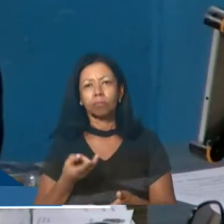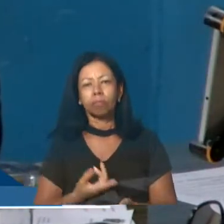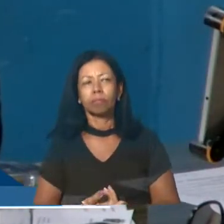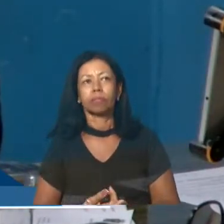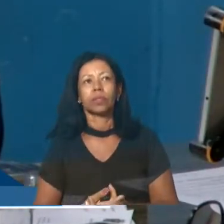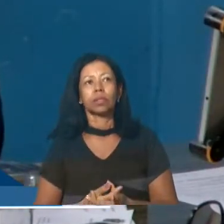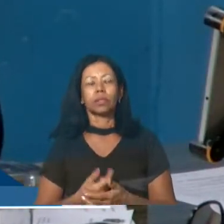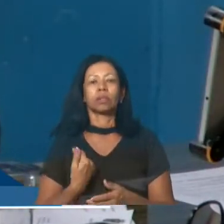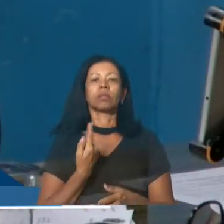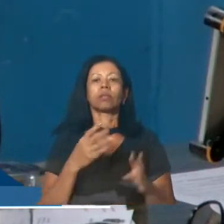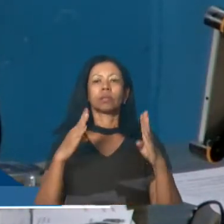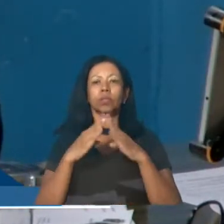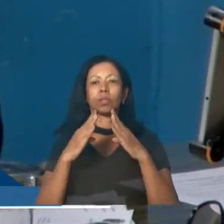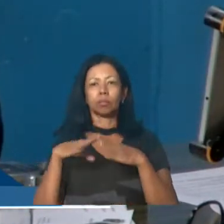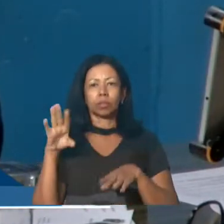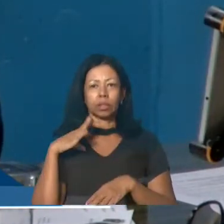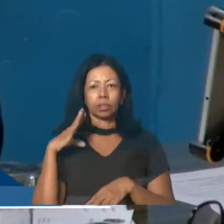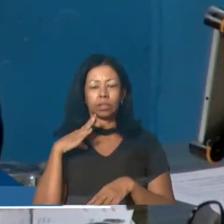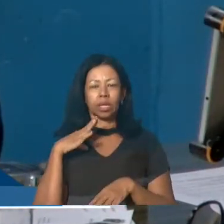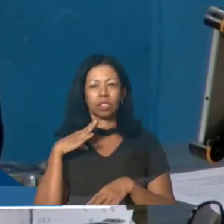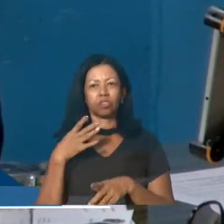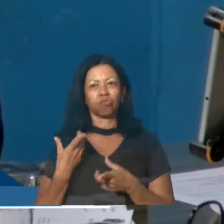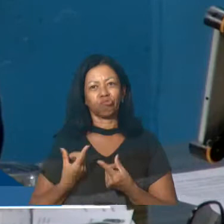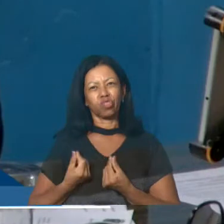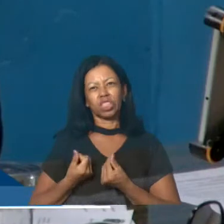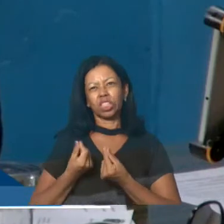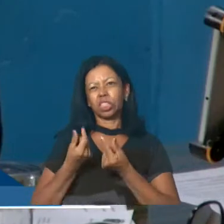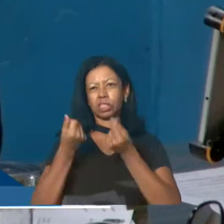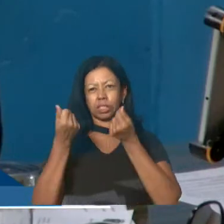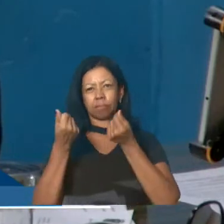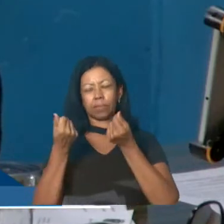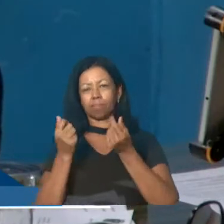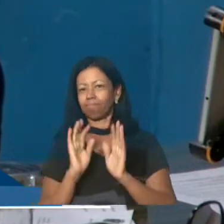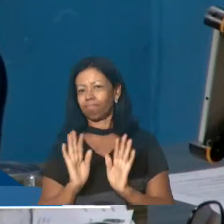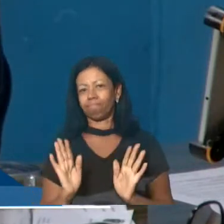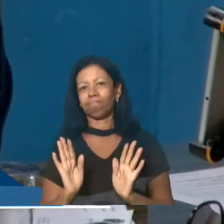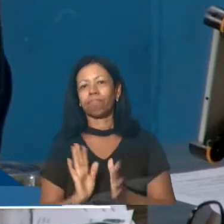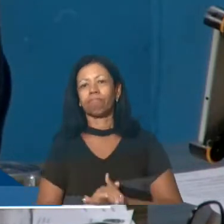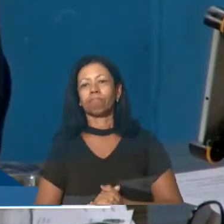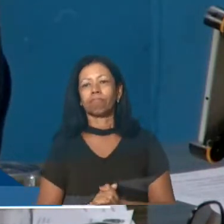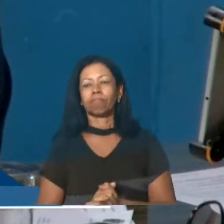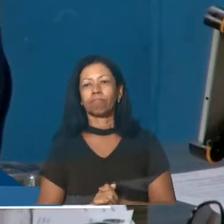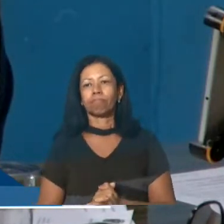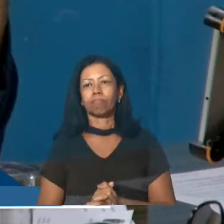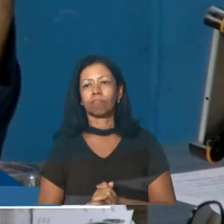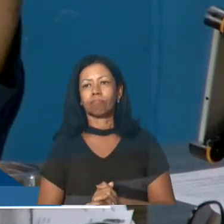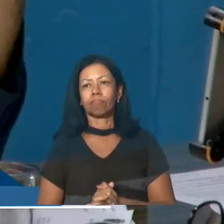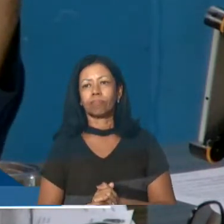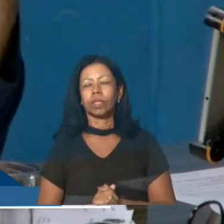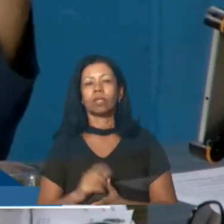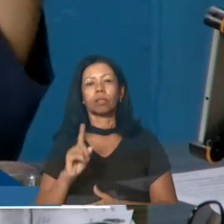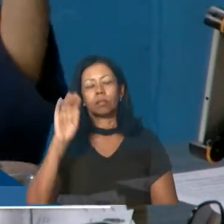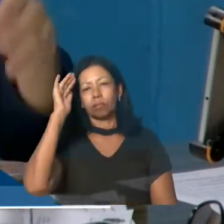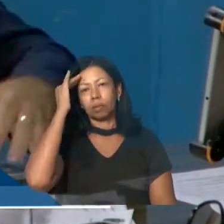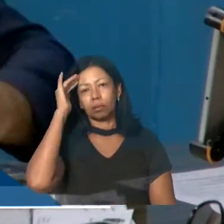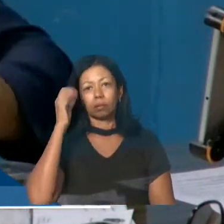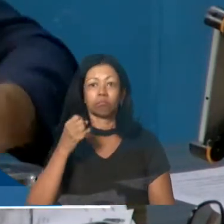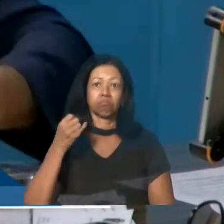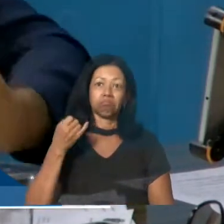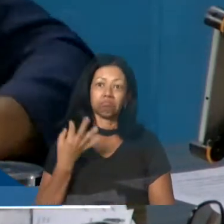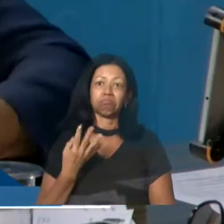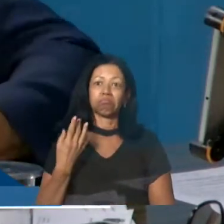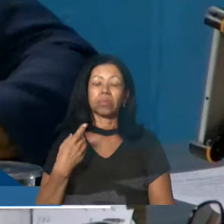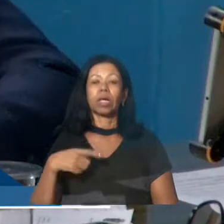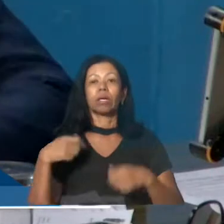Nós moramos numa cidade riquíssima, não é simplesmente rica, riquíssima. Eu não entendo, às vezes,